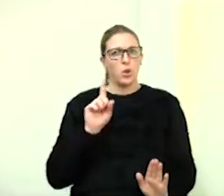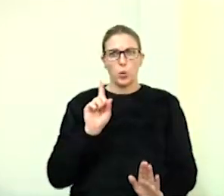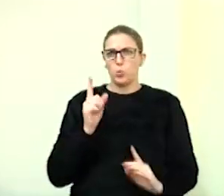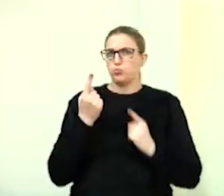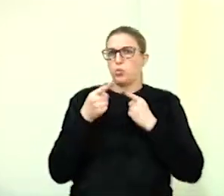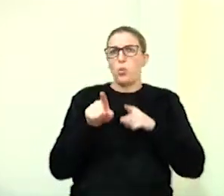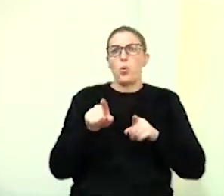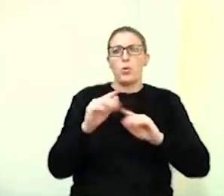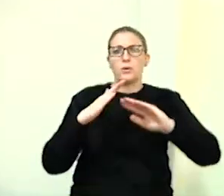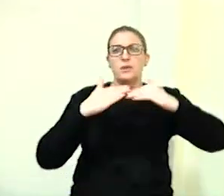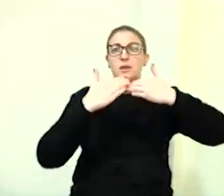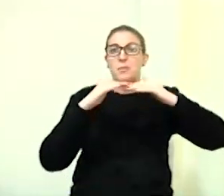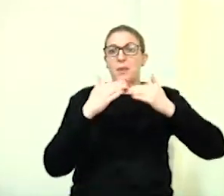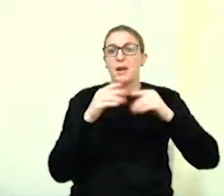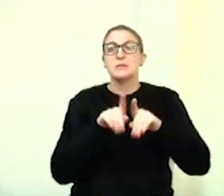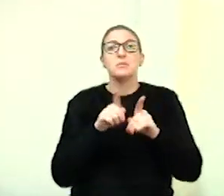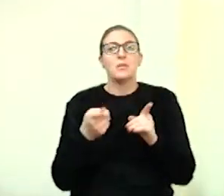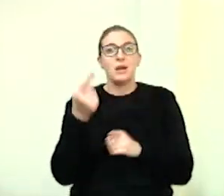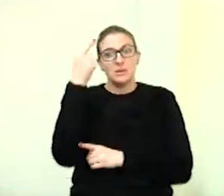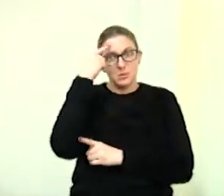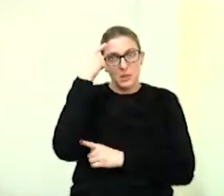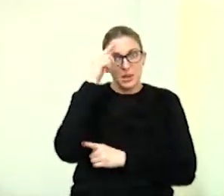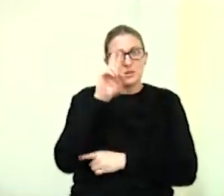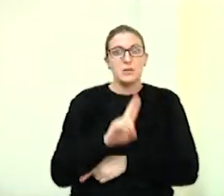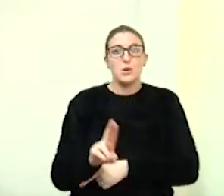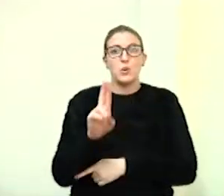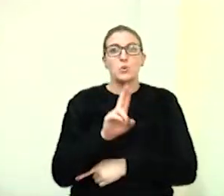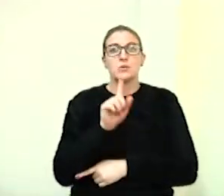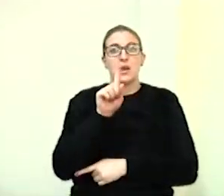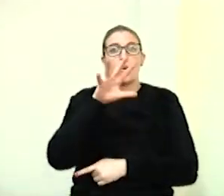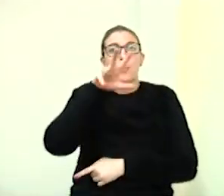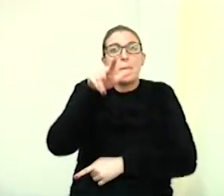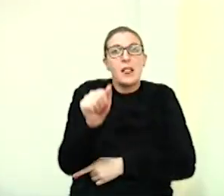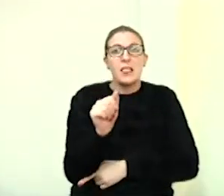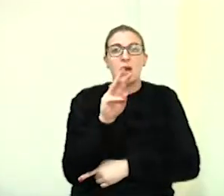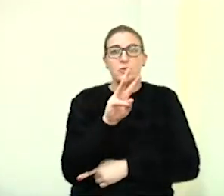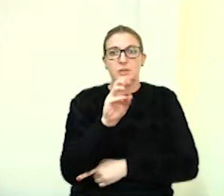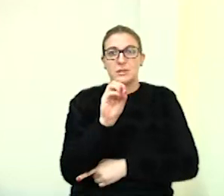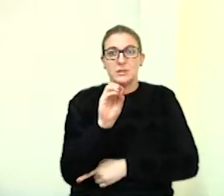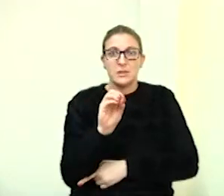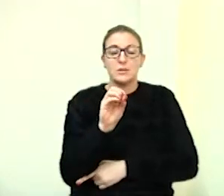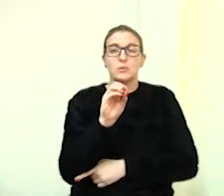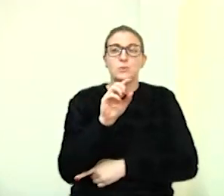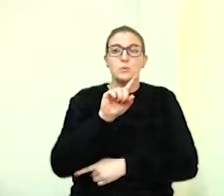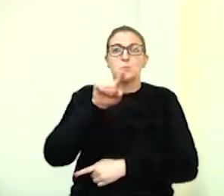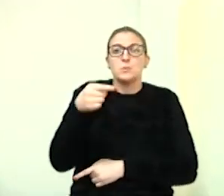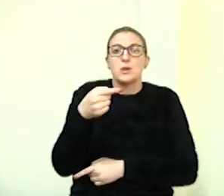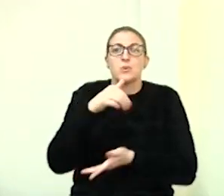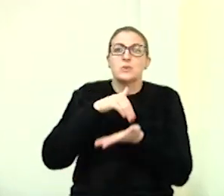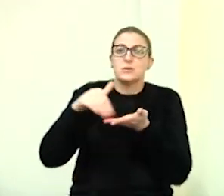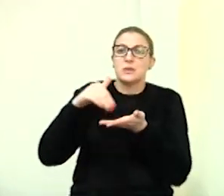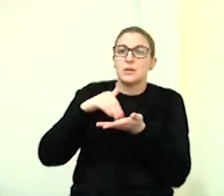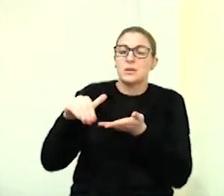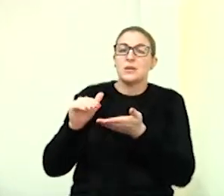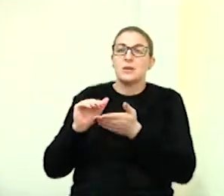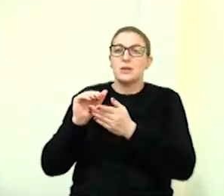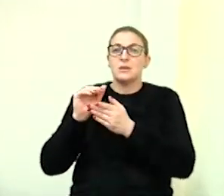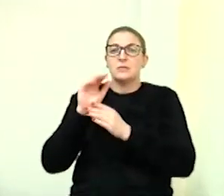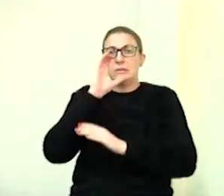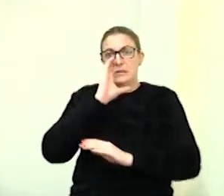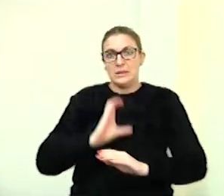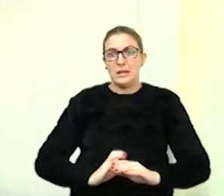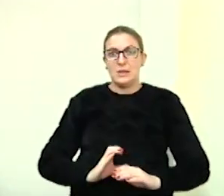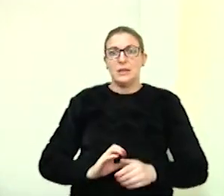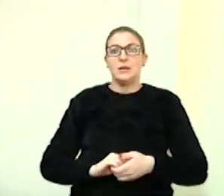esse dinheiro, imagina esse 1,3 milhão na cidadania. Então, eu quero dizer que é aqui que o